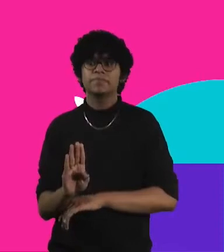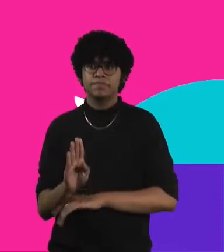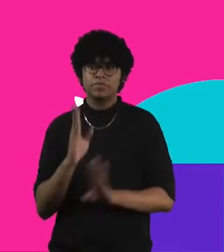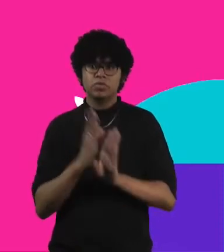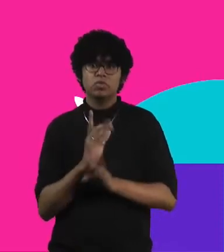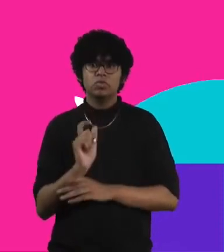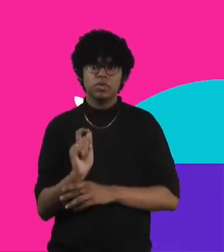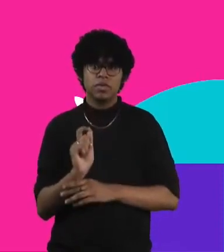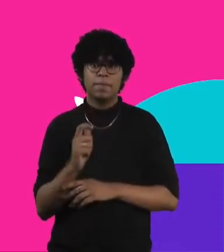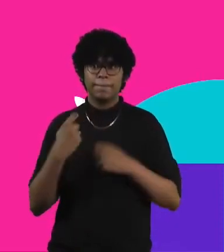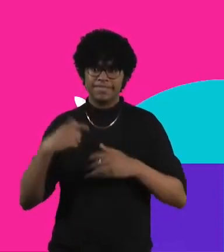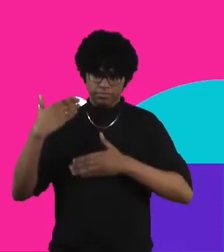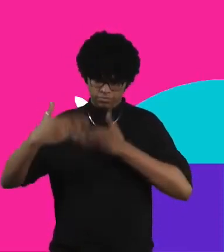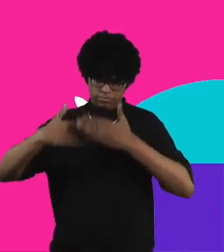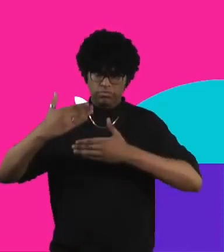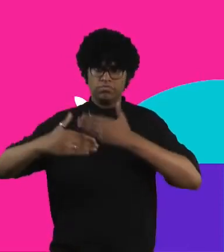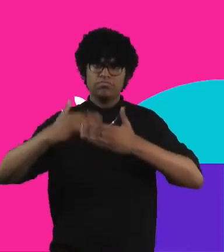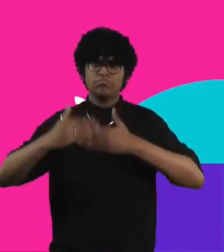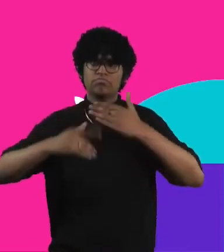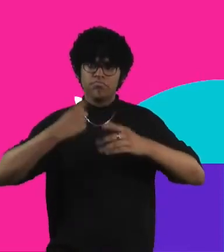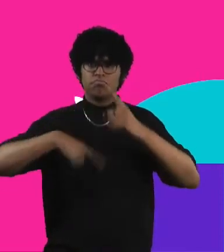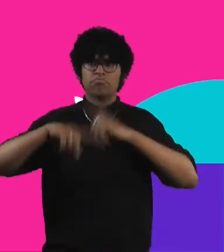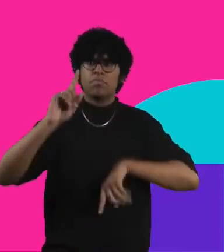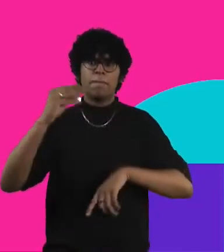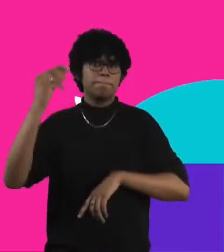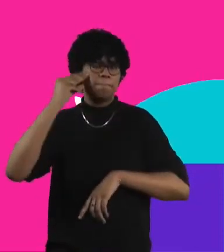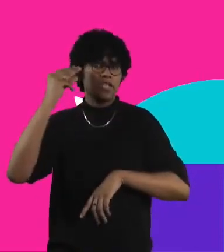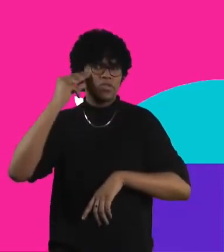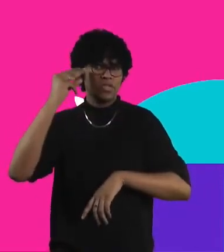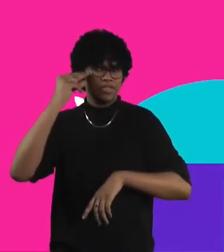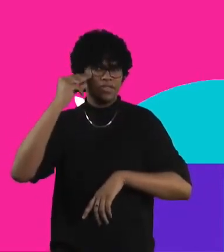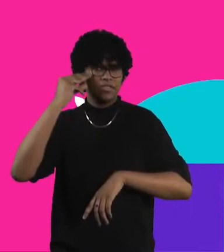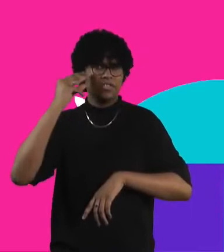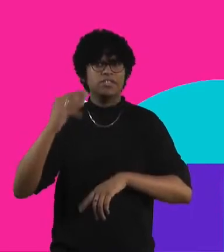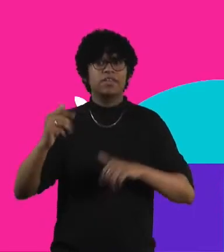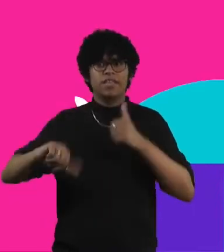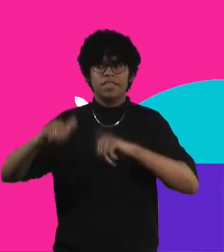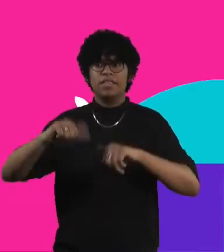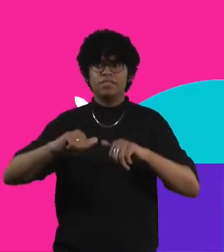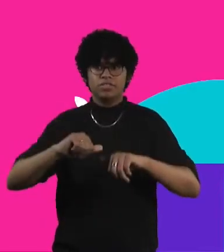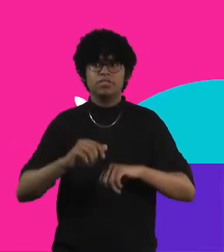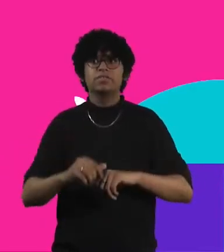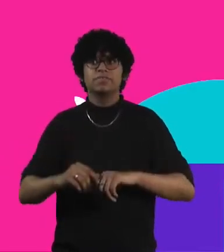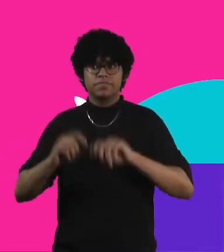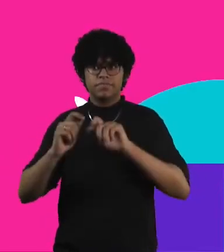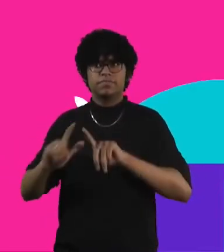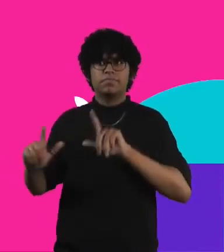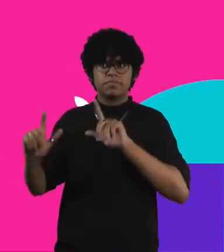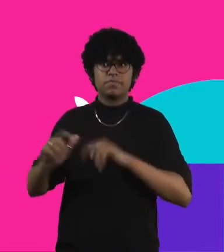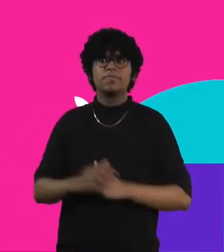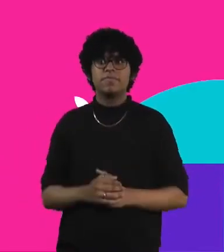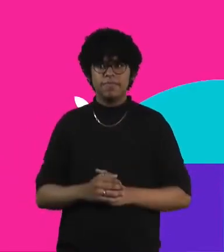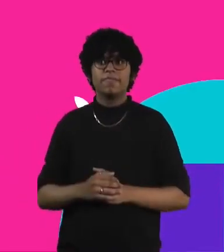precisava evoluir um pouco a nossa maturidade analítica enquanto instituto. A gente se identificou como